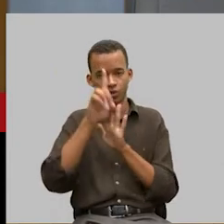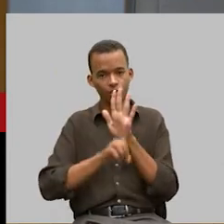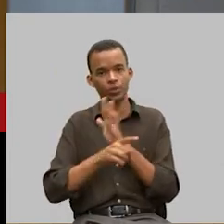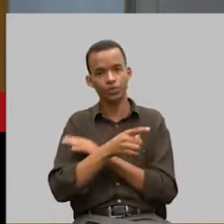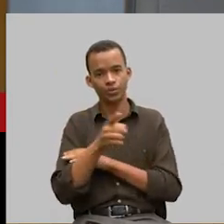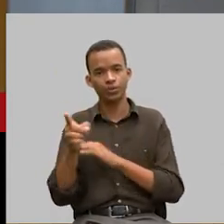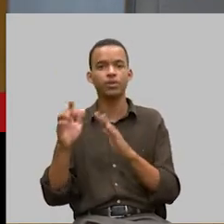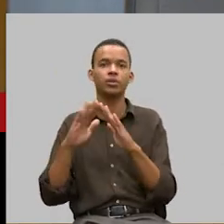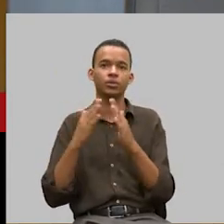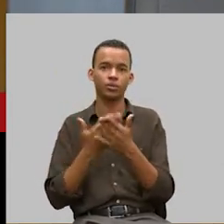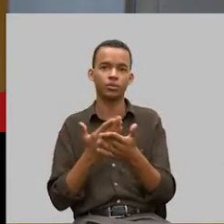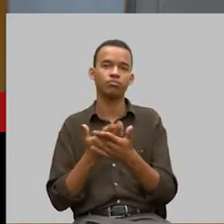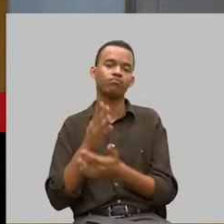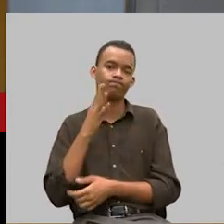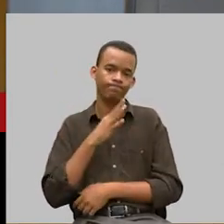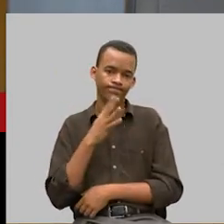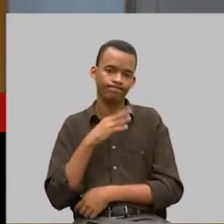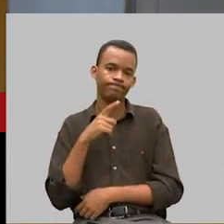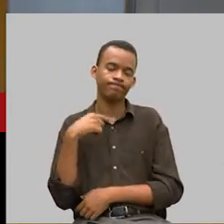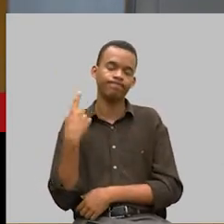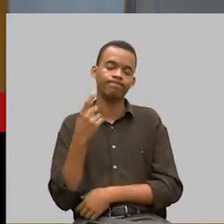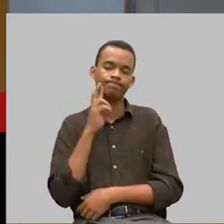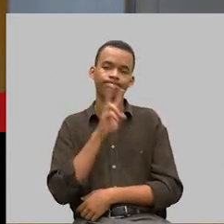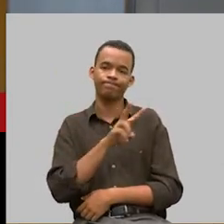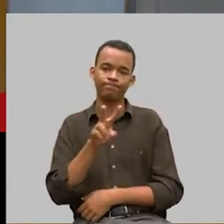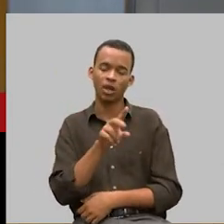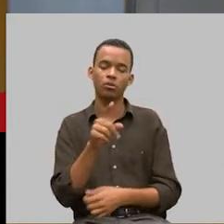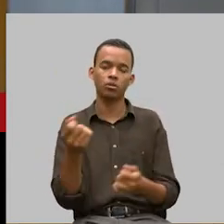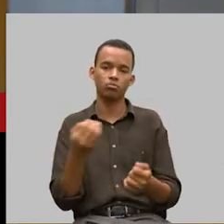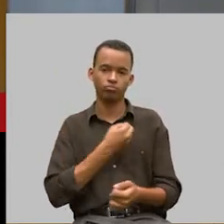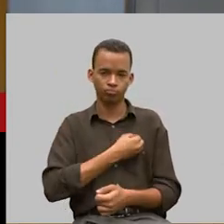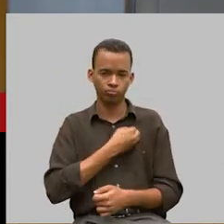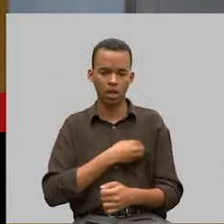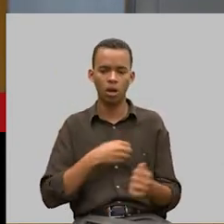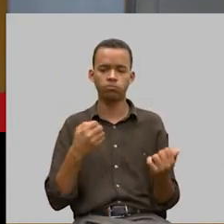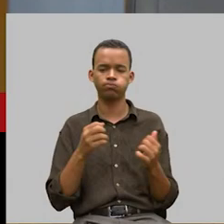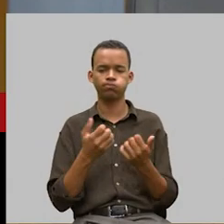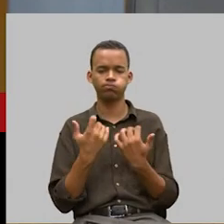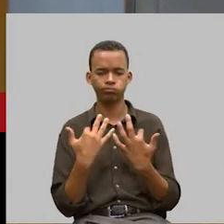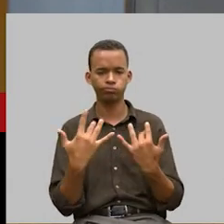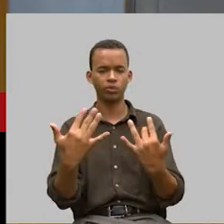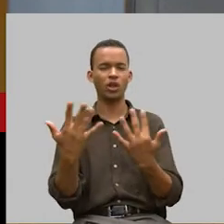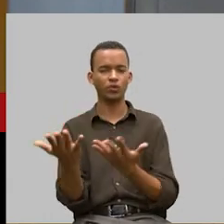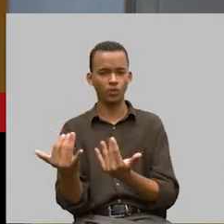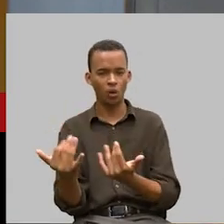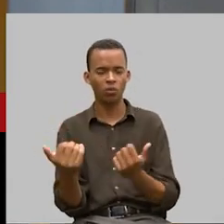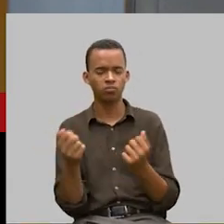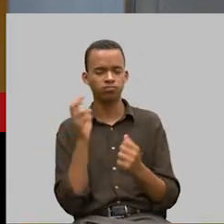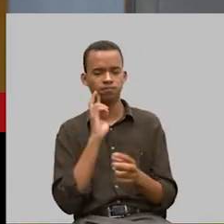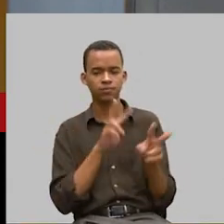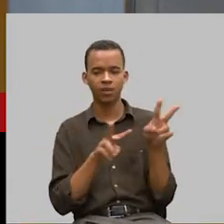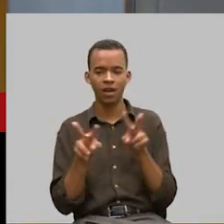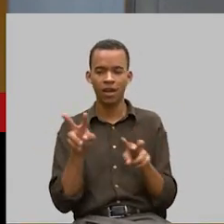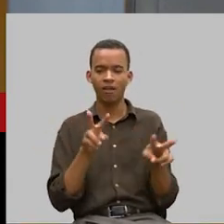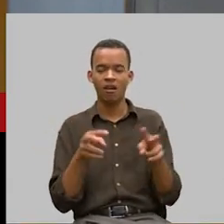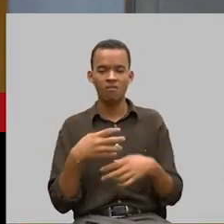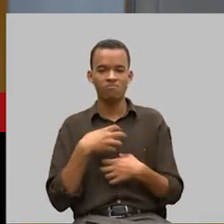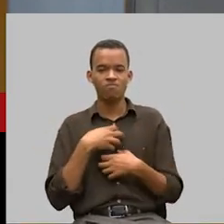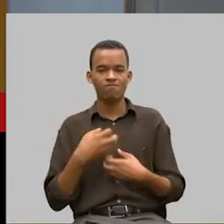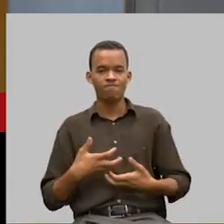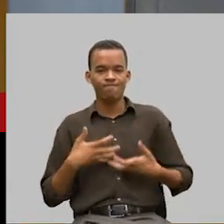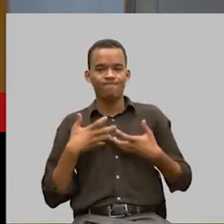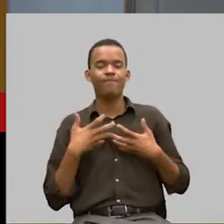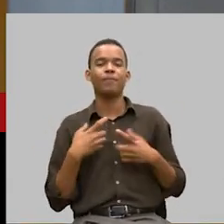bacana isso a gente fica renovado de ver essa moçada linda aqui lutando viajaram 700